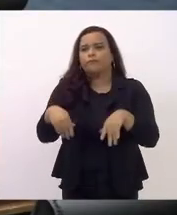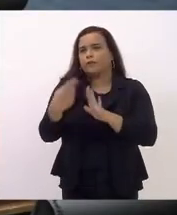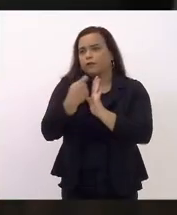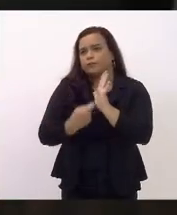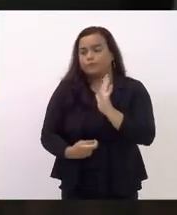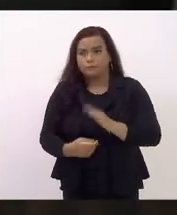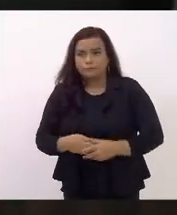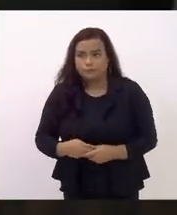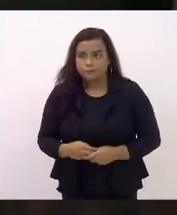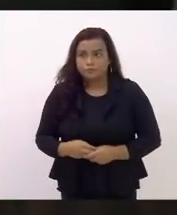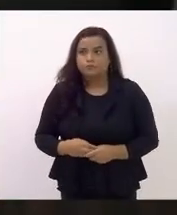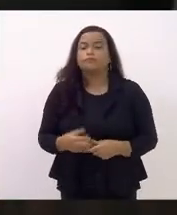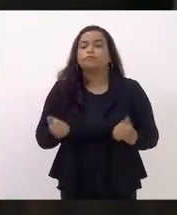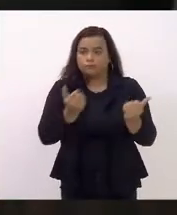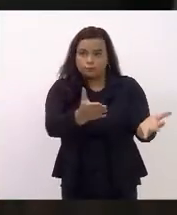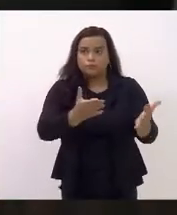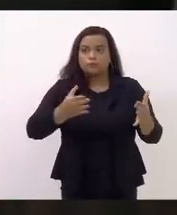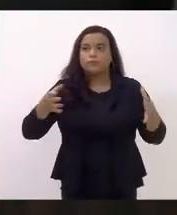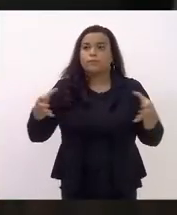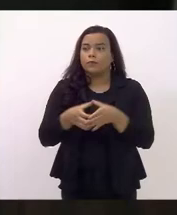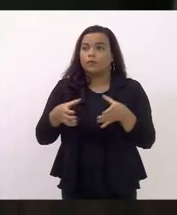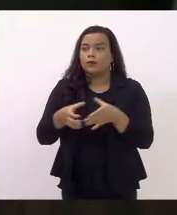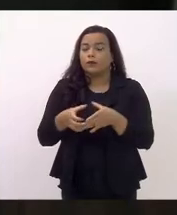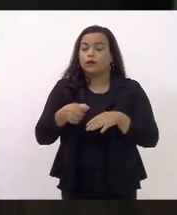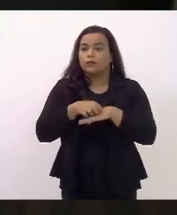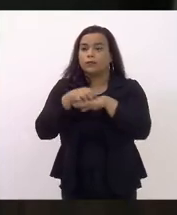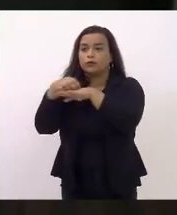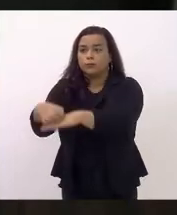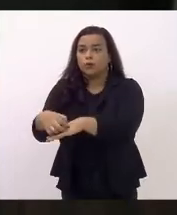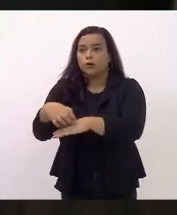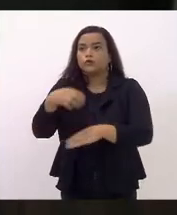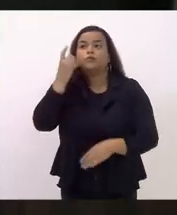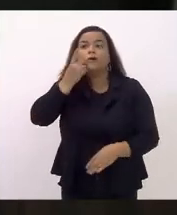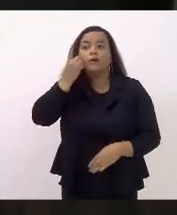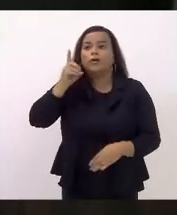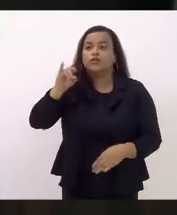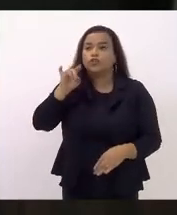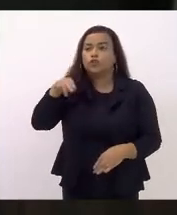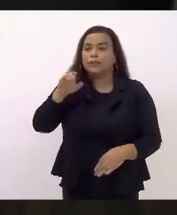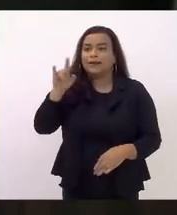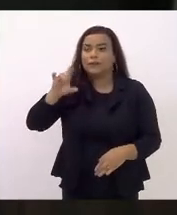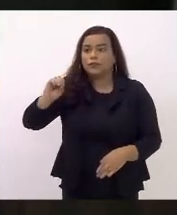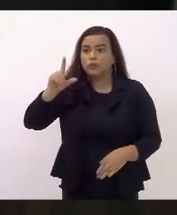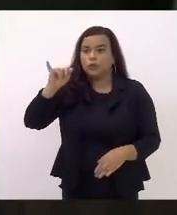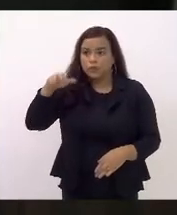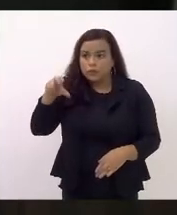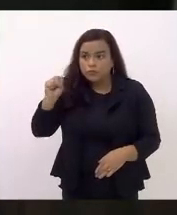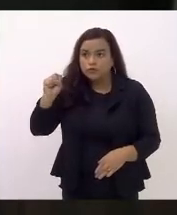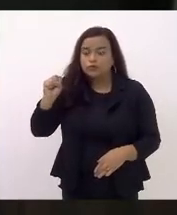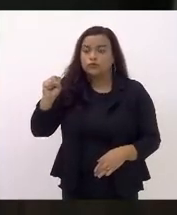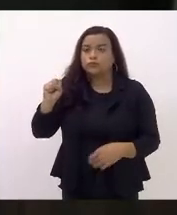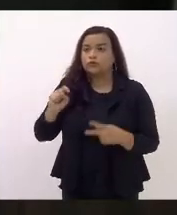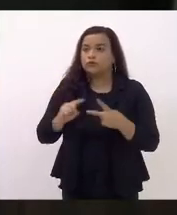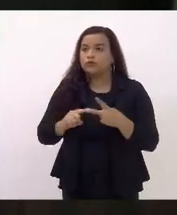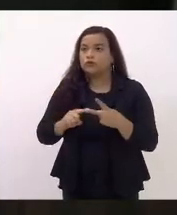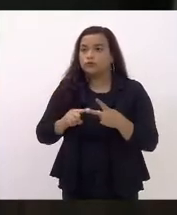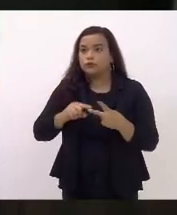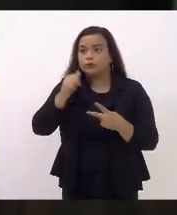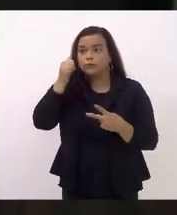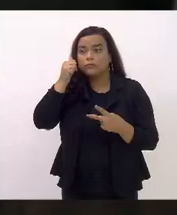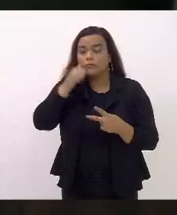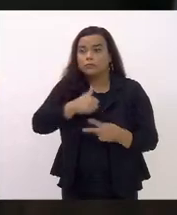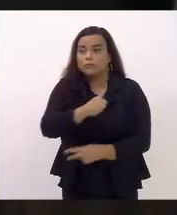Que a presidência defere. Pela Comissão de Transporte, deputado Dionísio Lins. Deputado Dionísio Lins. Deputado enfermeira